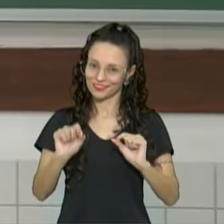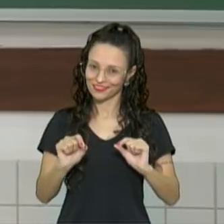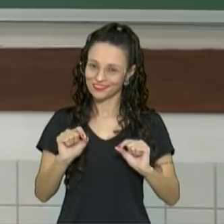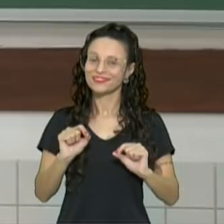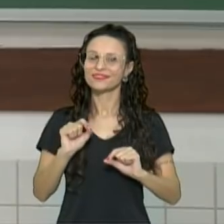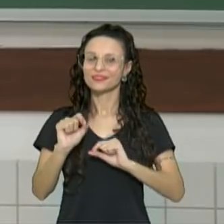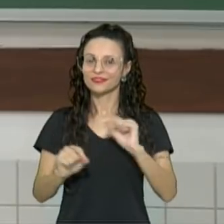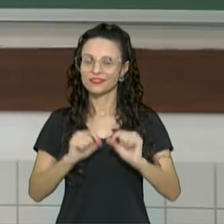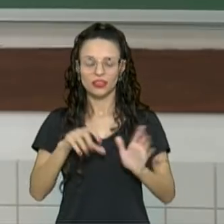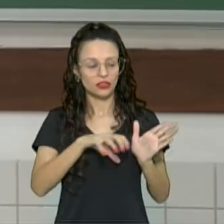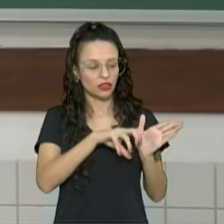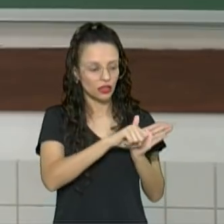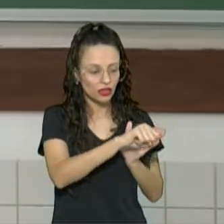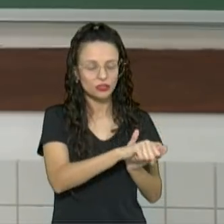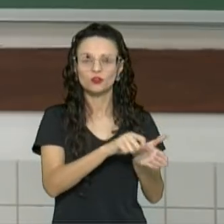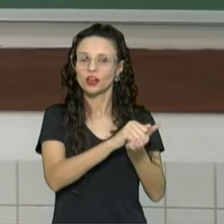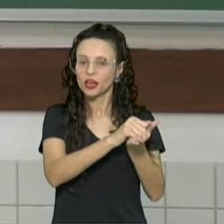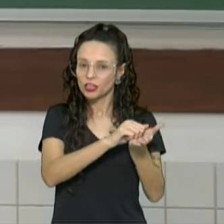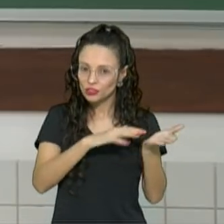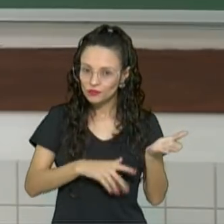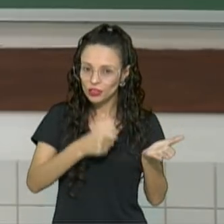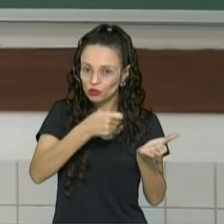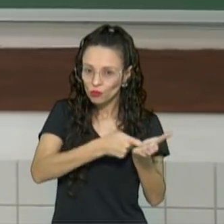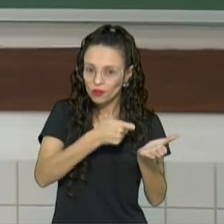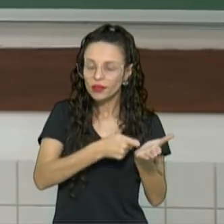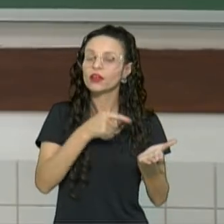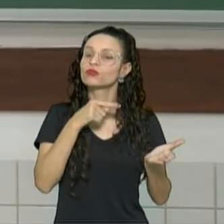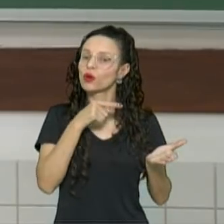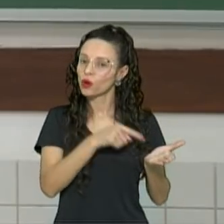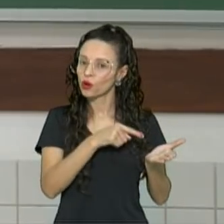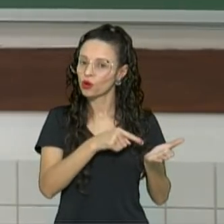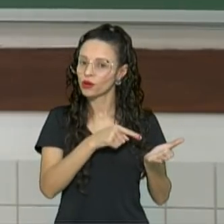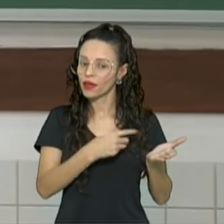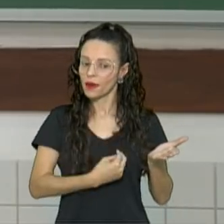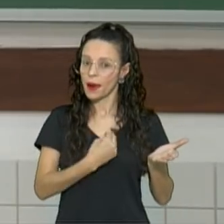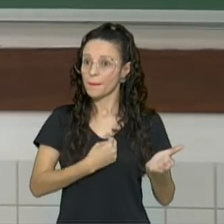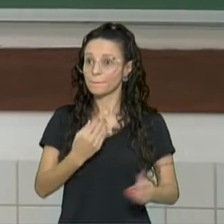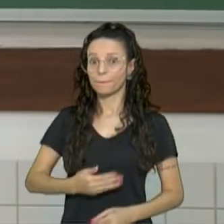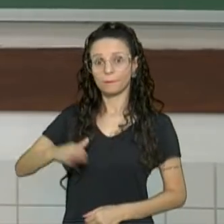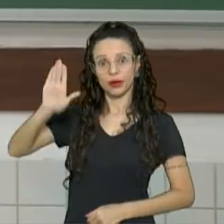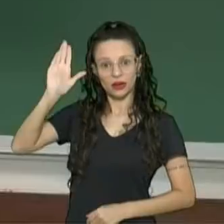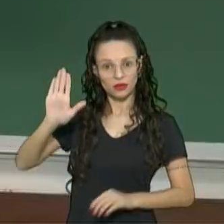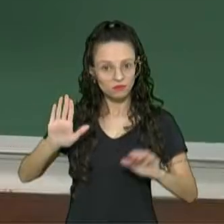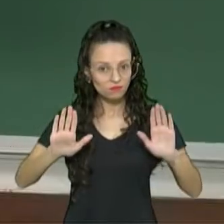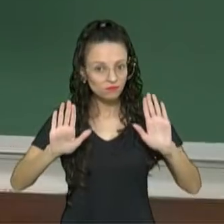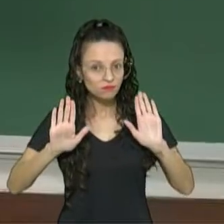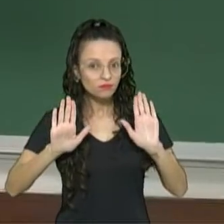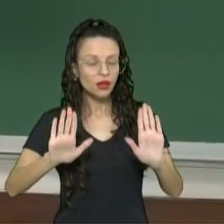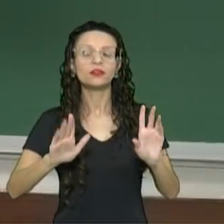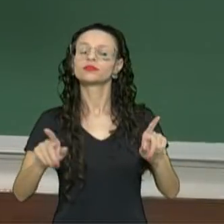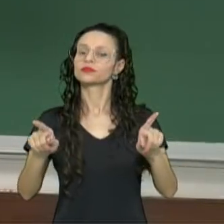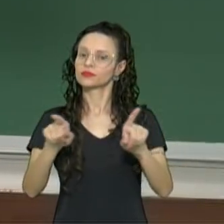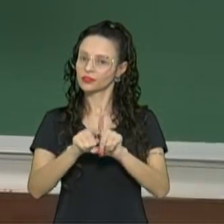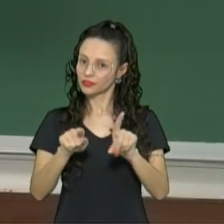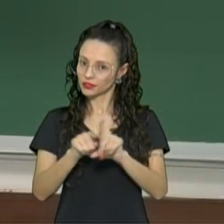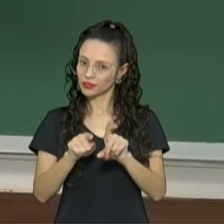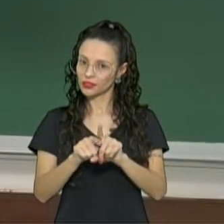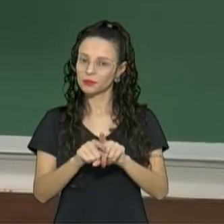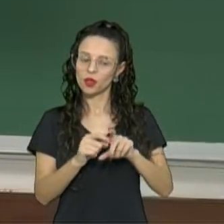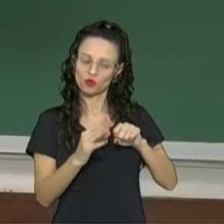do Classroom, as atividades obrigatórias, né? Que valem a presença, né? Mas também vale